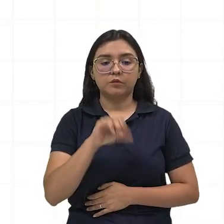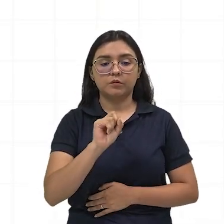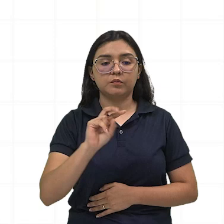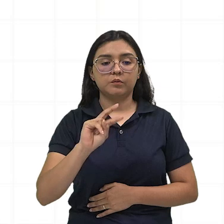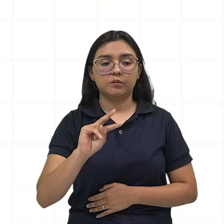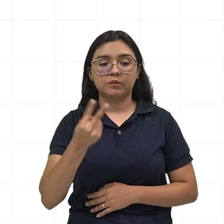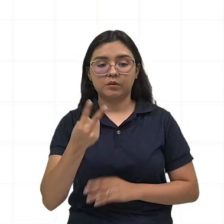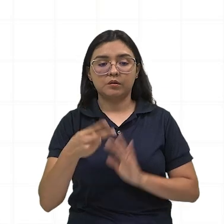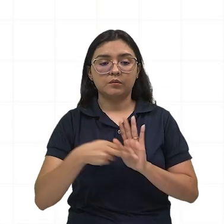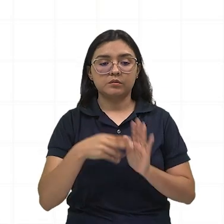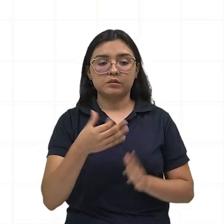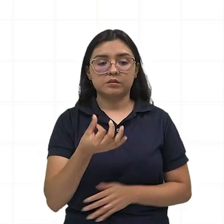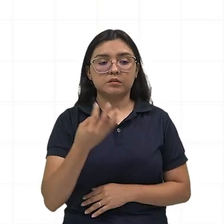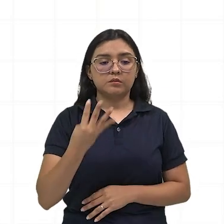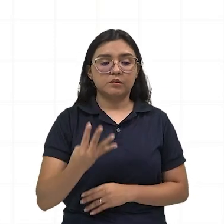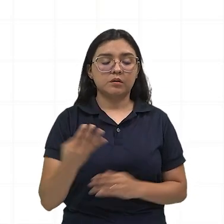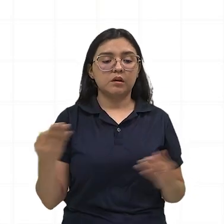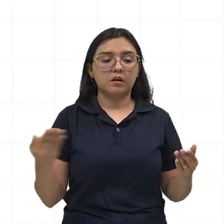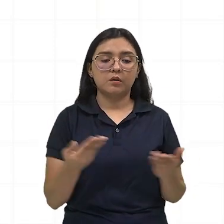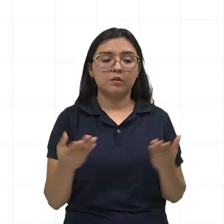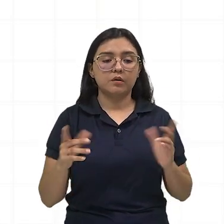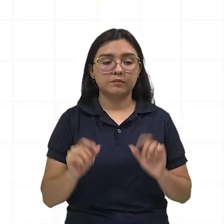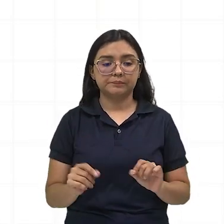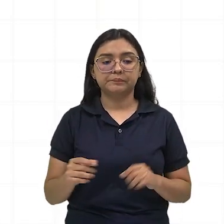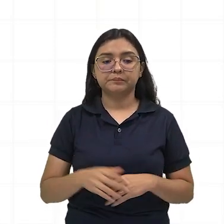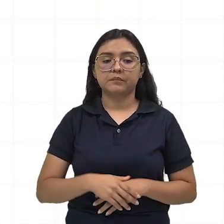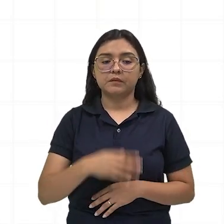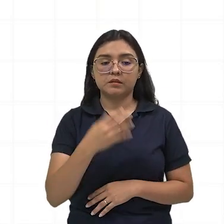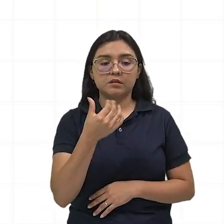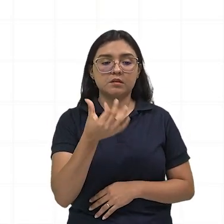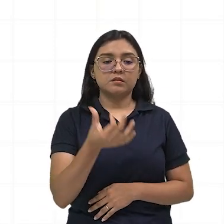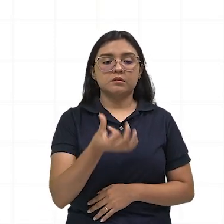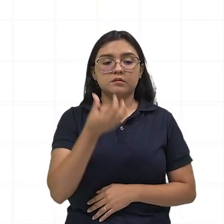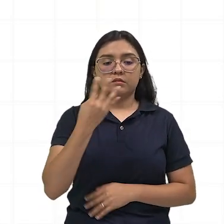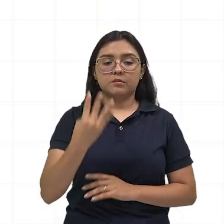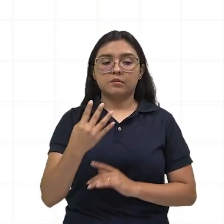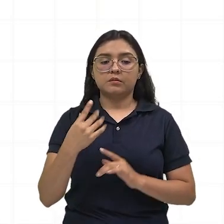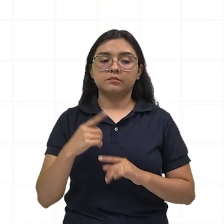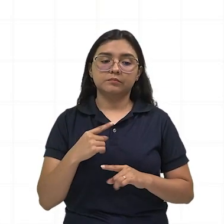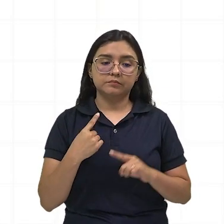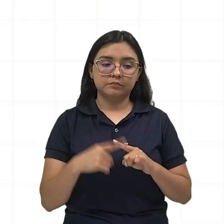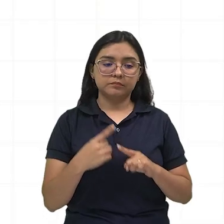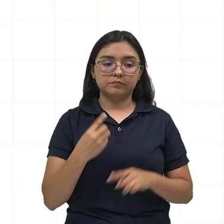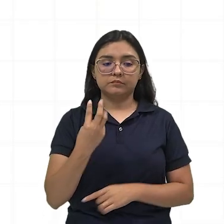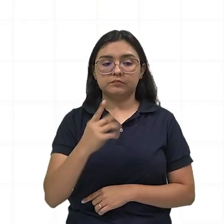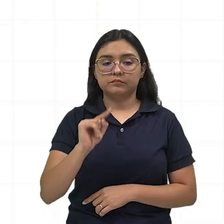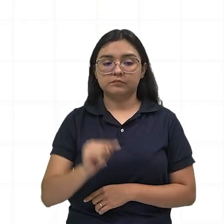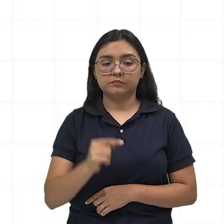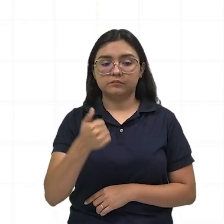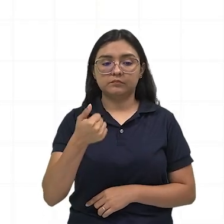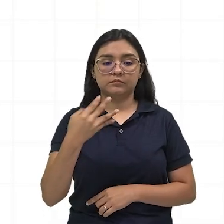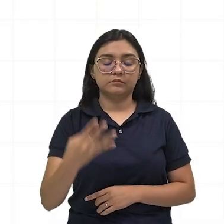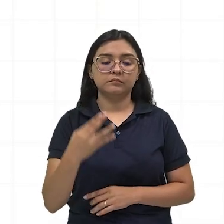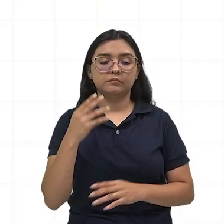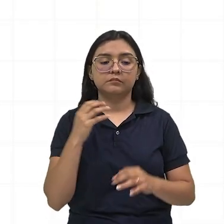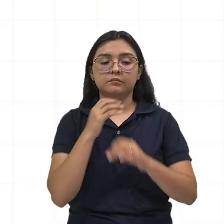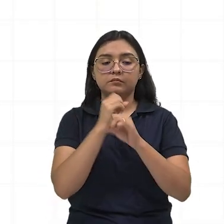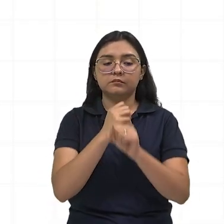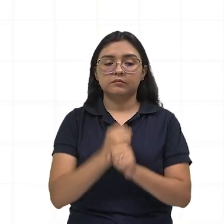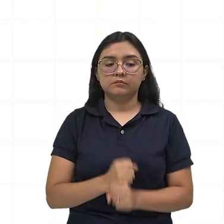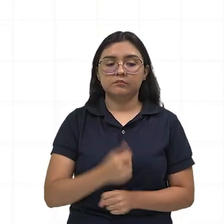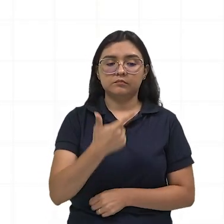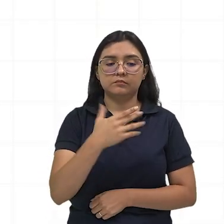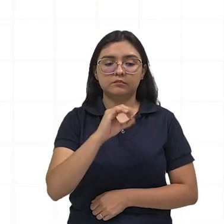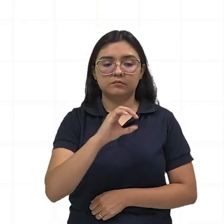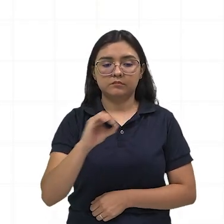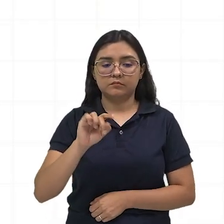quadrado, 64. E agora 64 vezes 3,14. Resolvendo essa conta, chegamos a